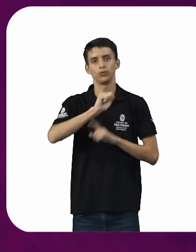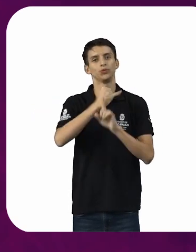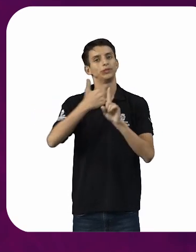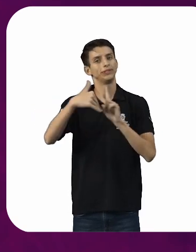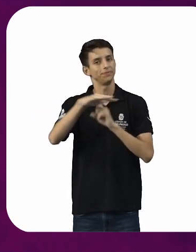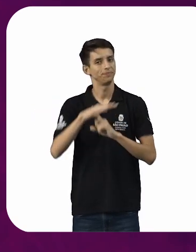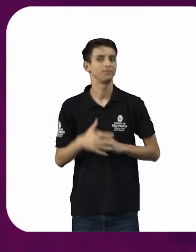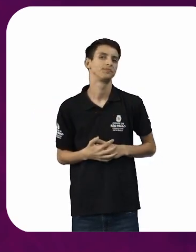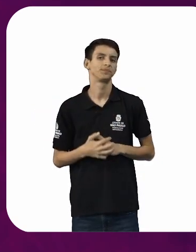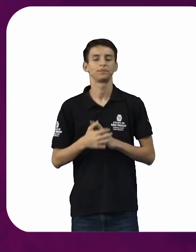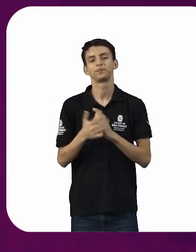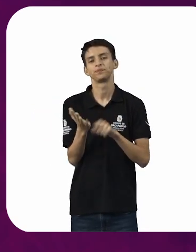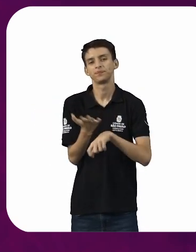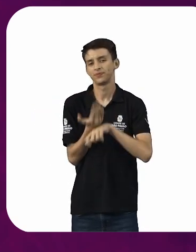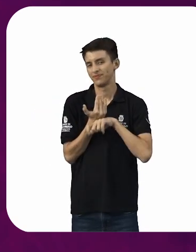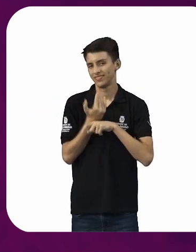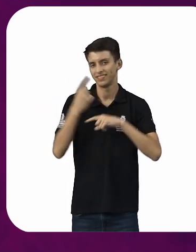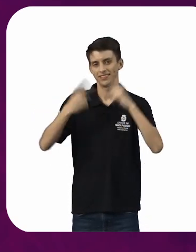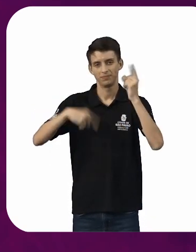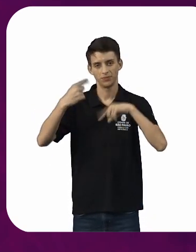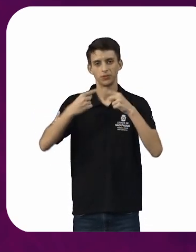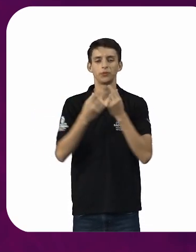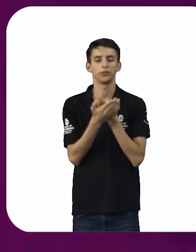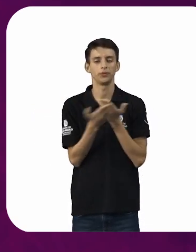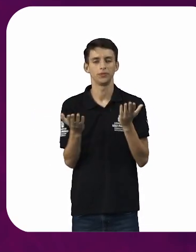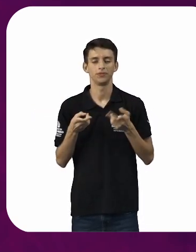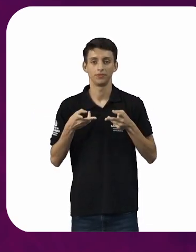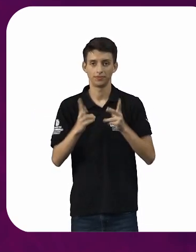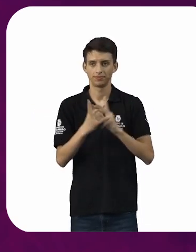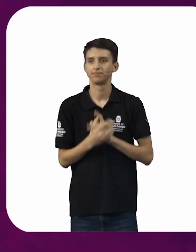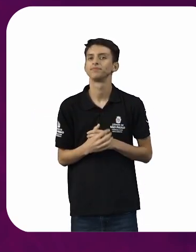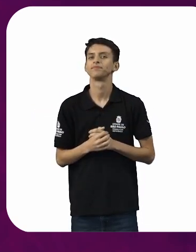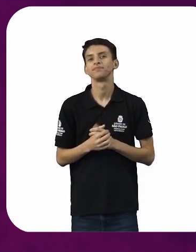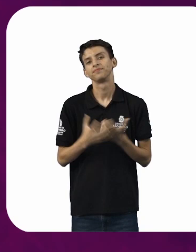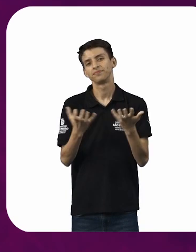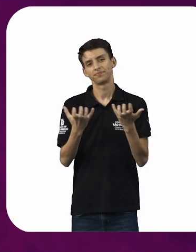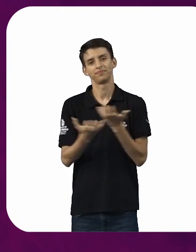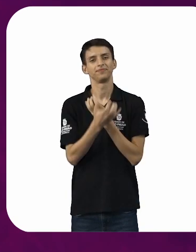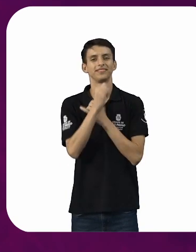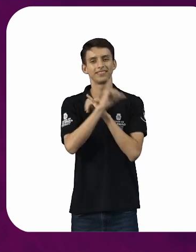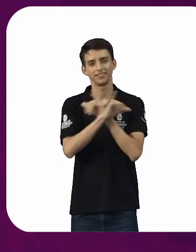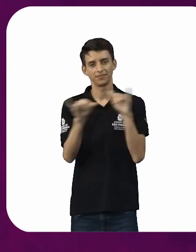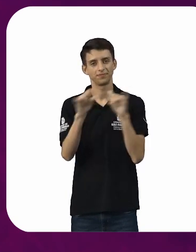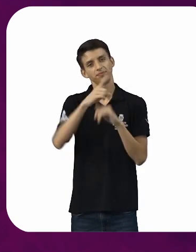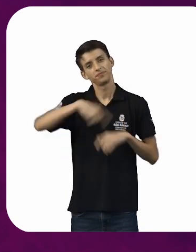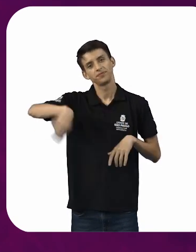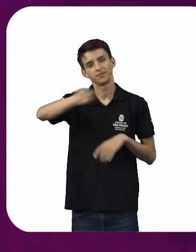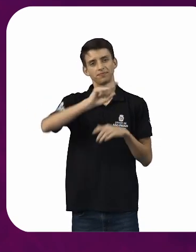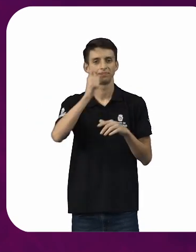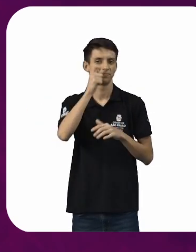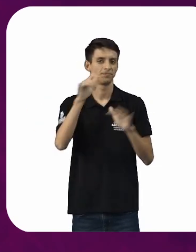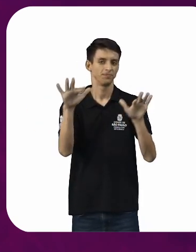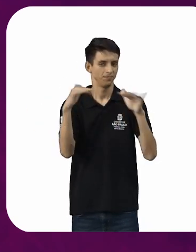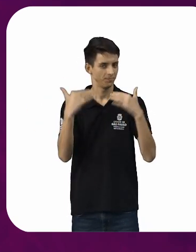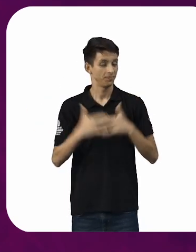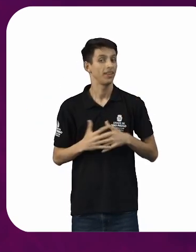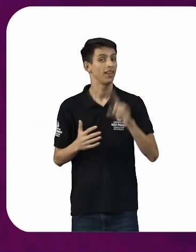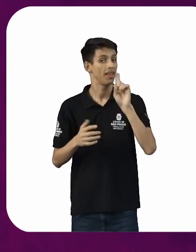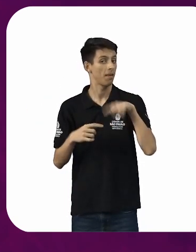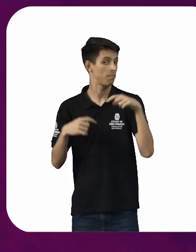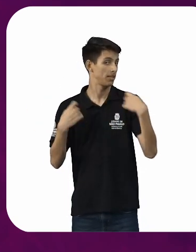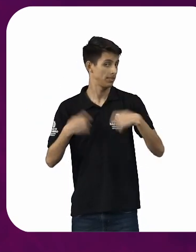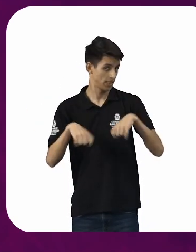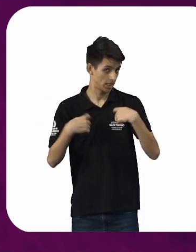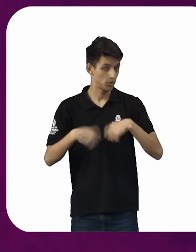de dar prosseguimento do nosso debate, eu quero frisar para todos os que estão nos assistindo que é necessário confirmar